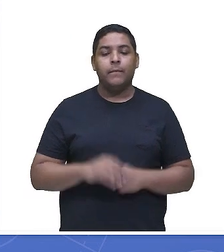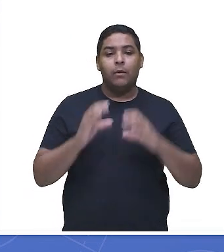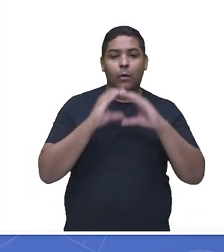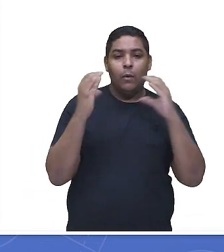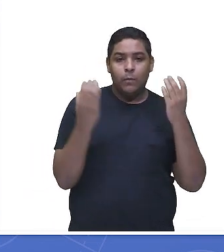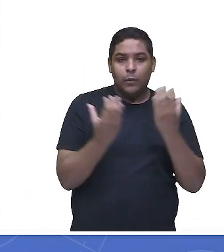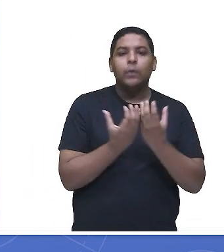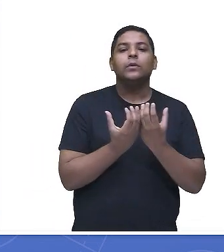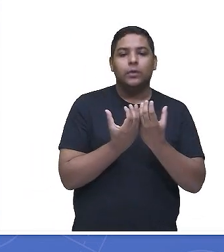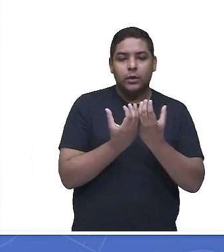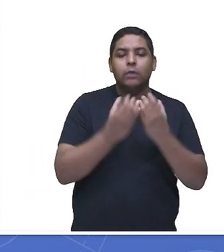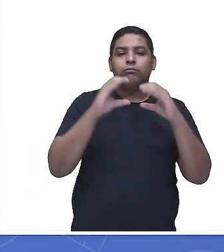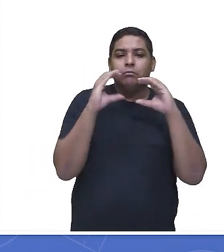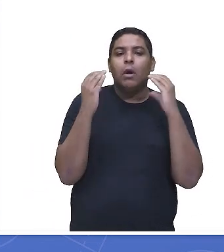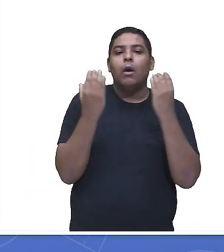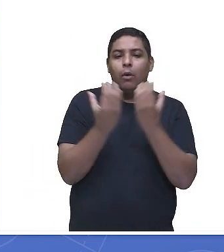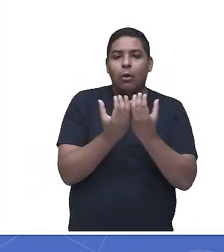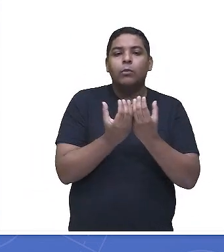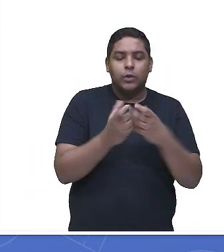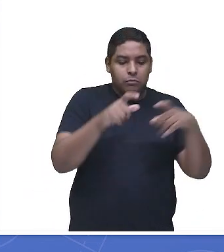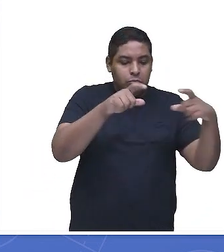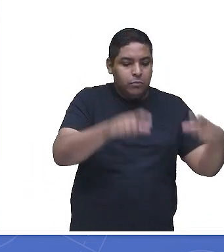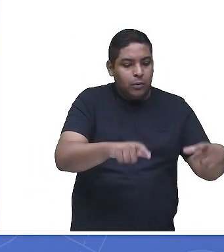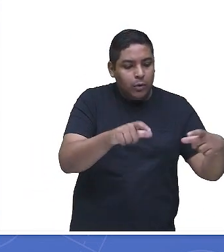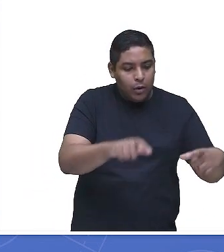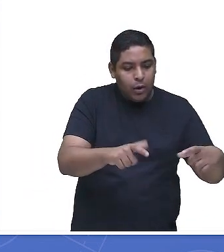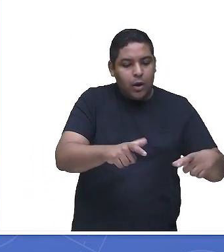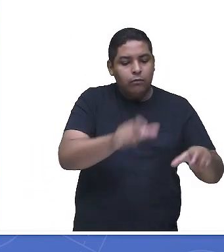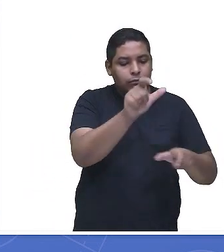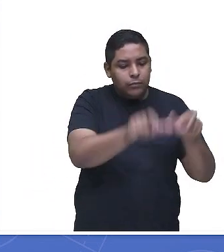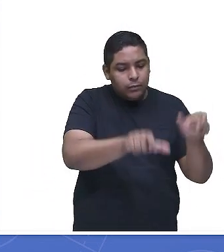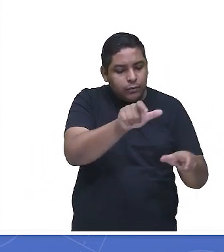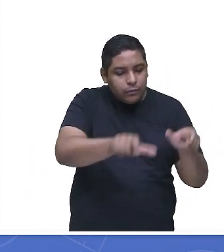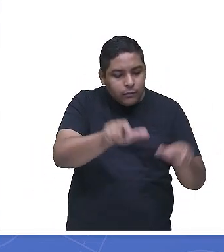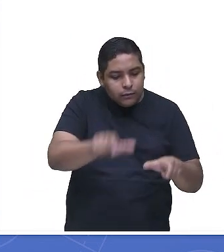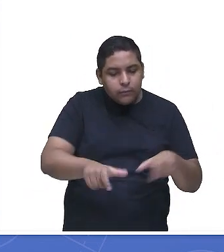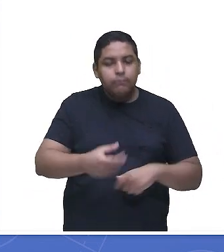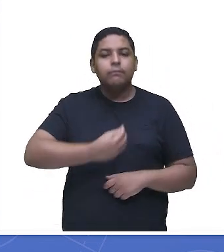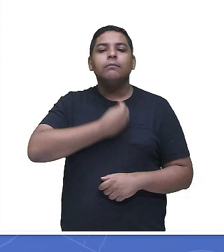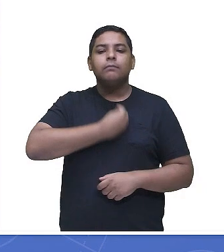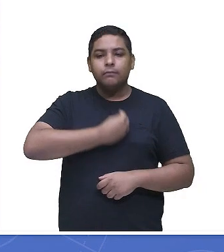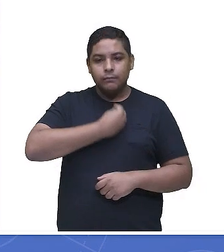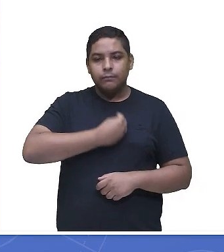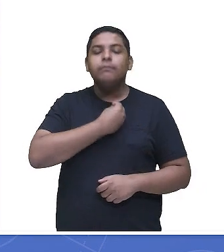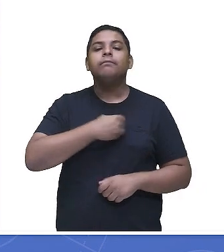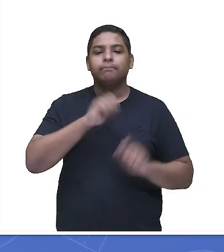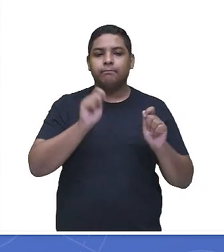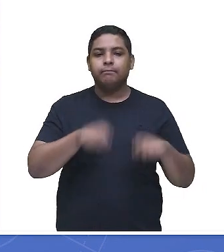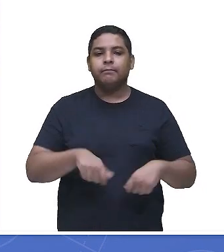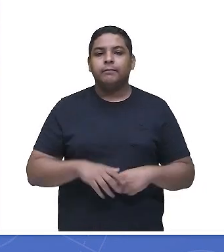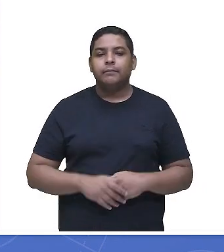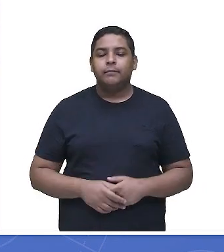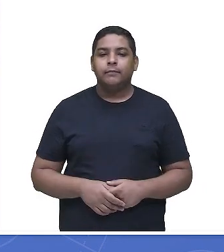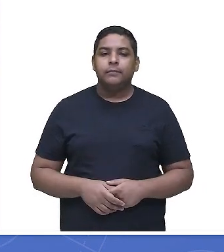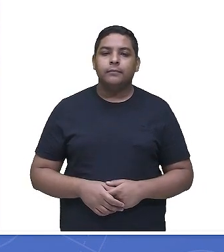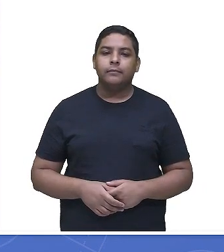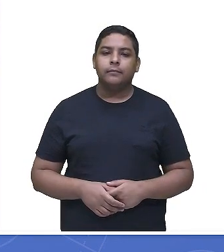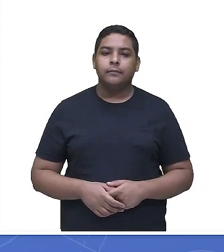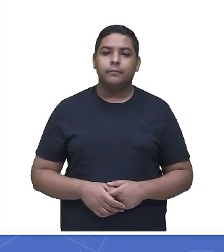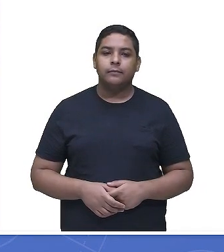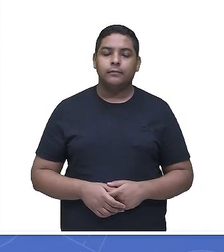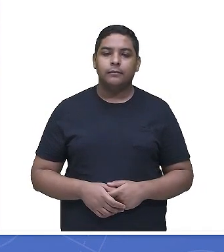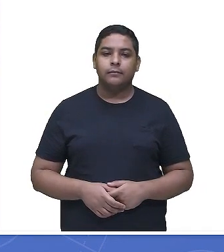local, conjunto de seres vivos de um local, eu posso estudar aí a comunidade. Só que os seres vivos não